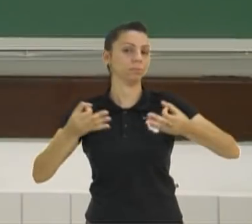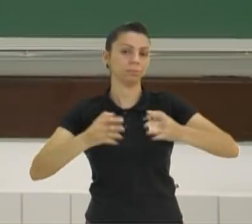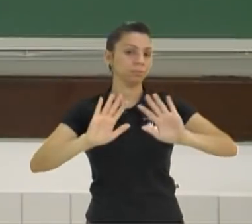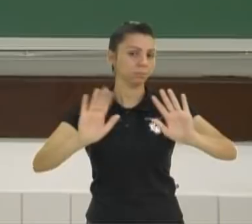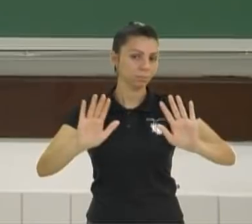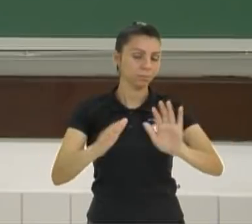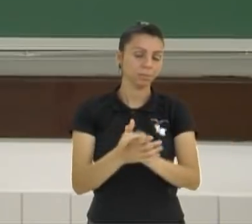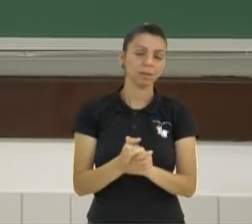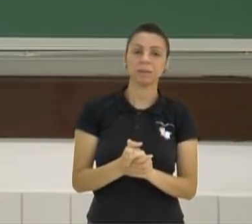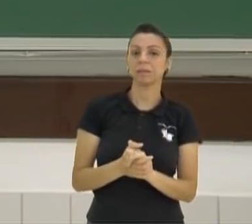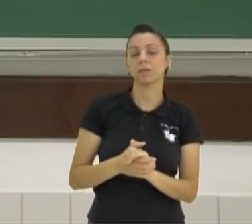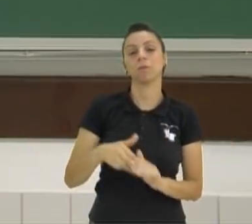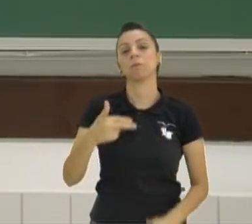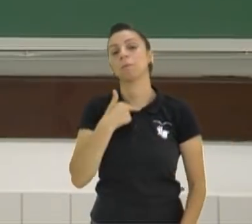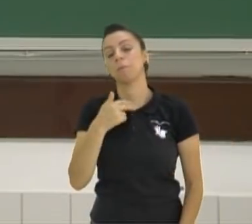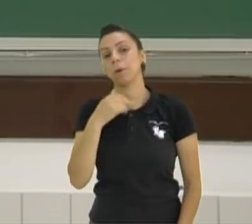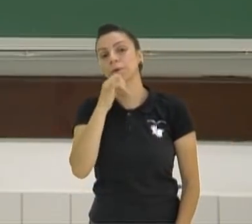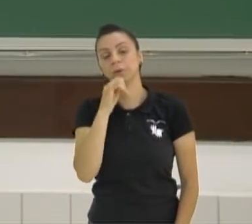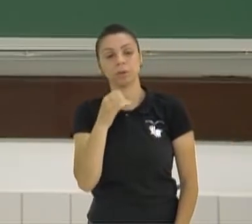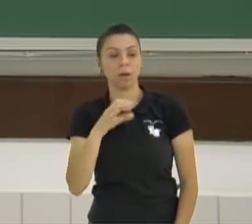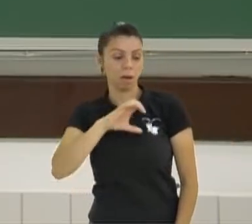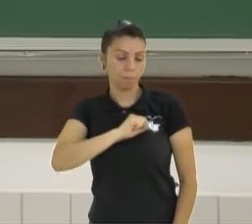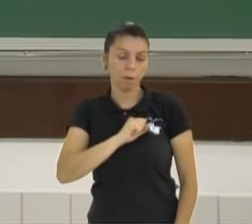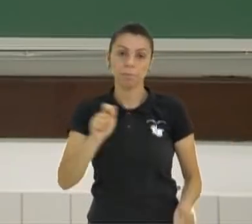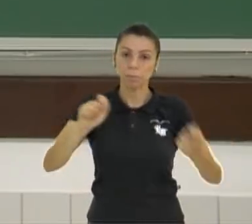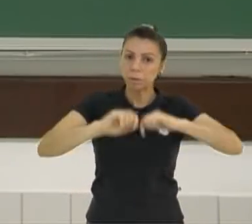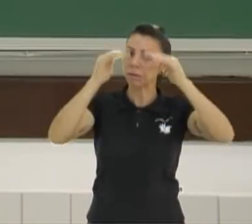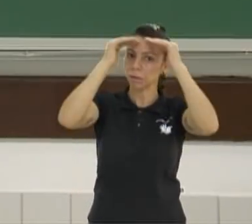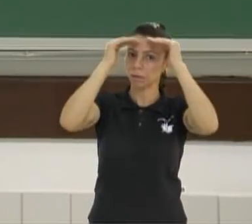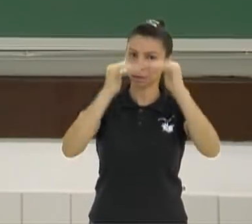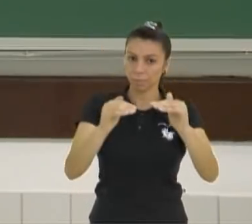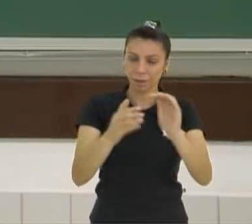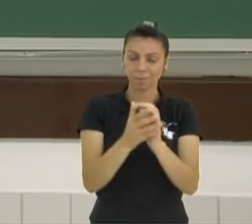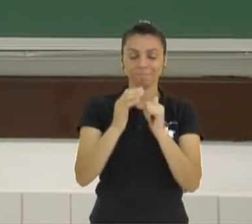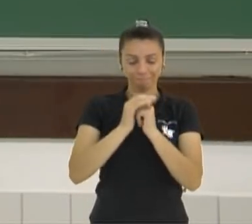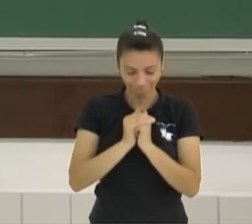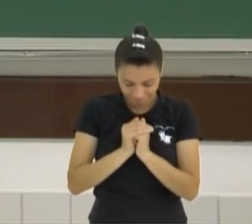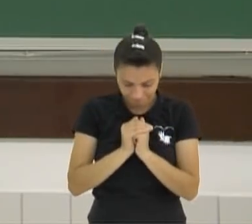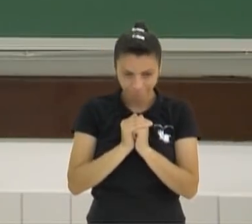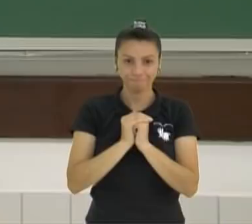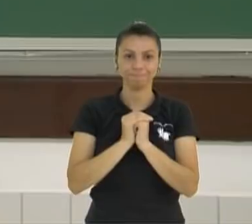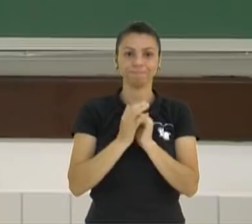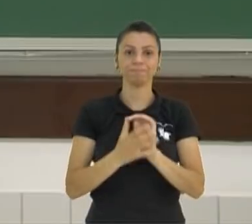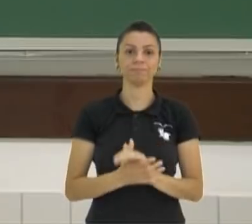mas se não puder ser amor, seja pelo menos respeito. Até a próxima aula.